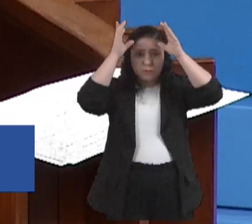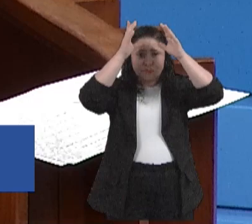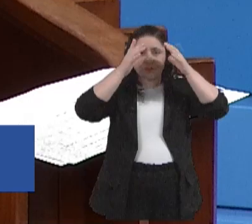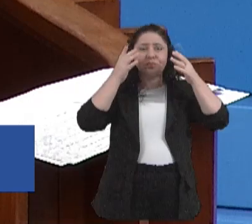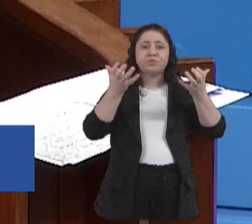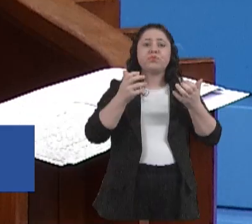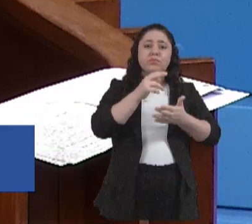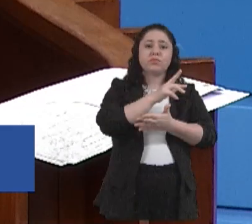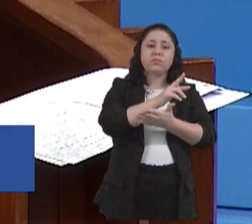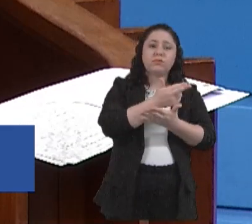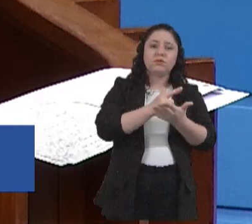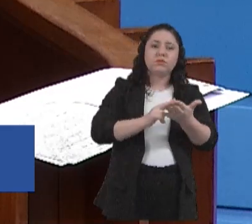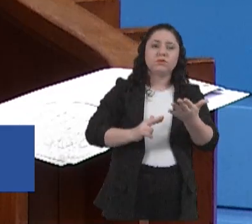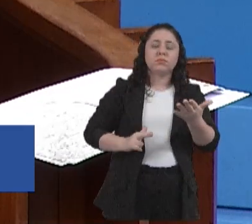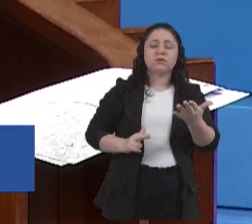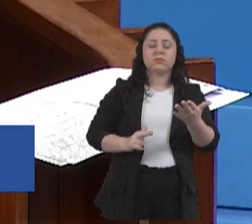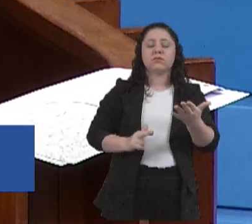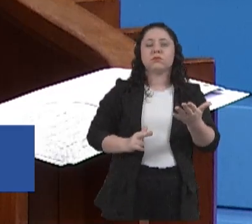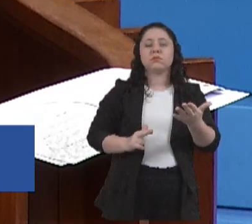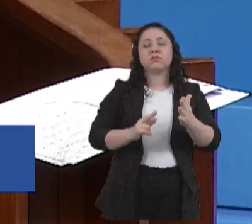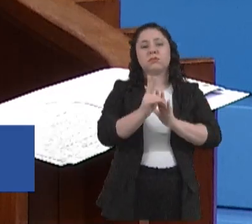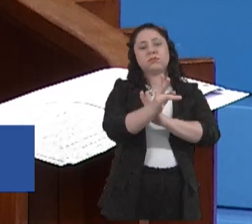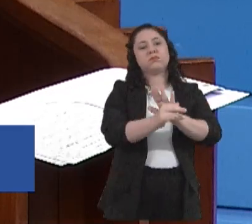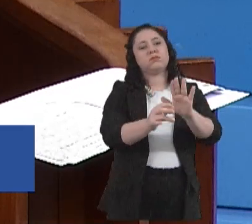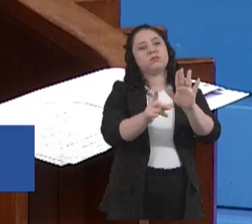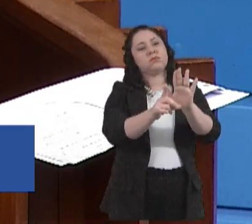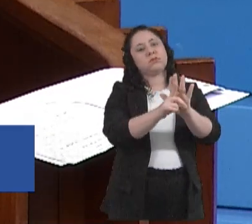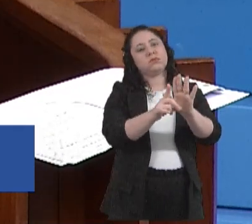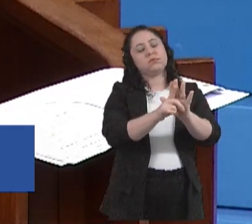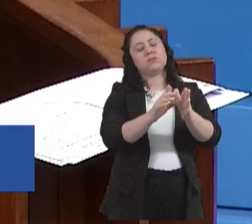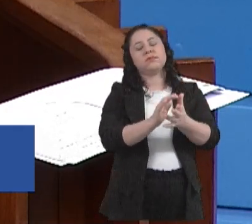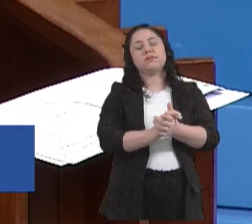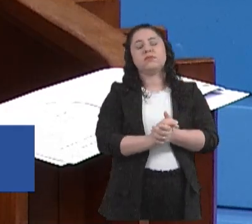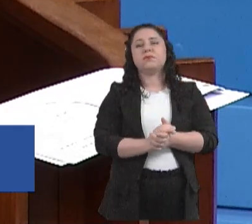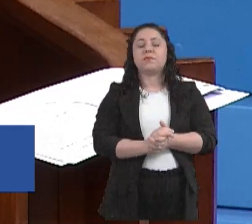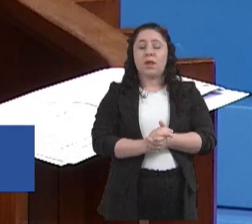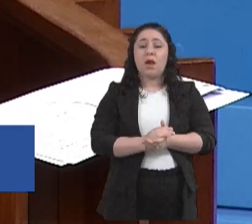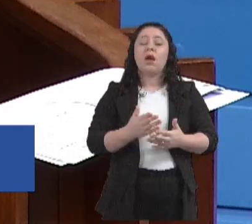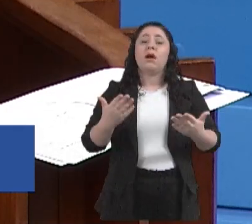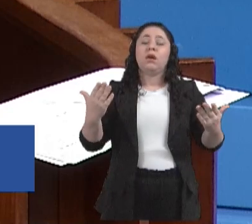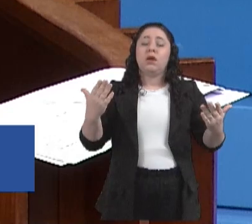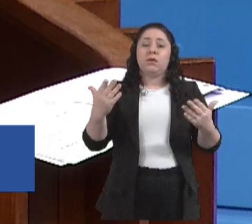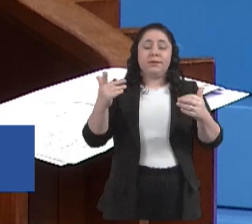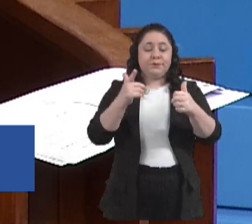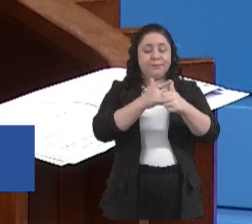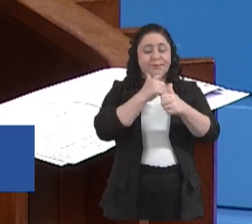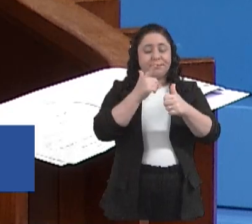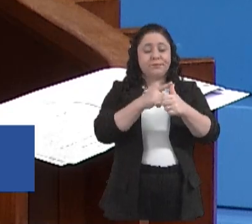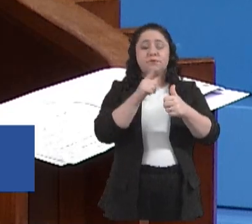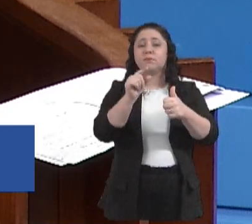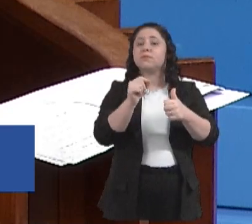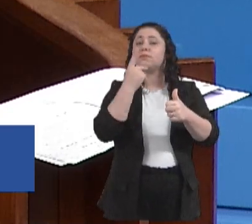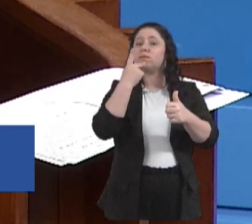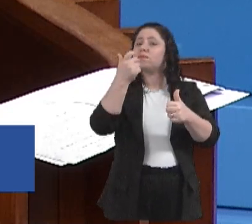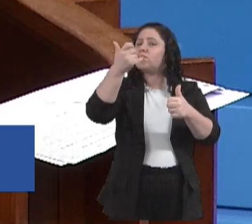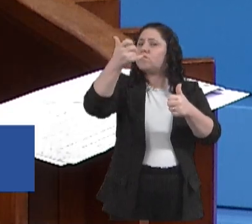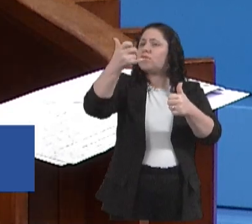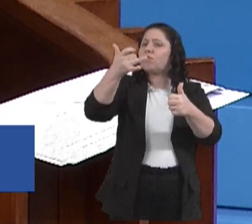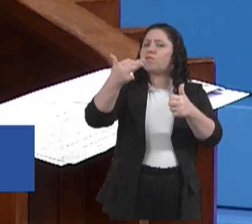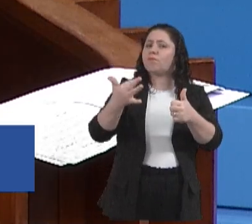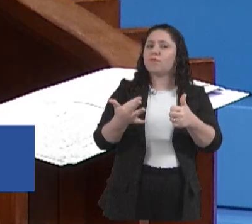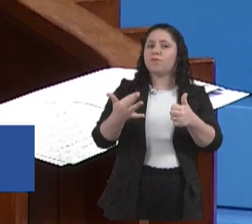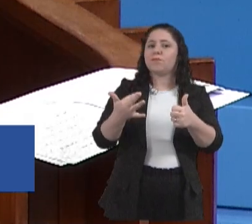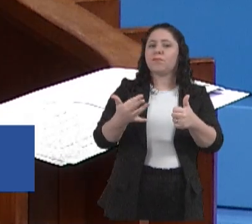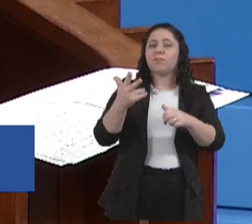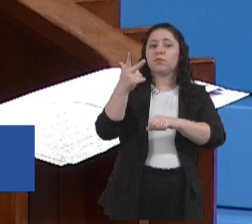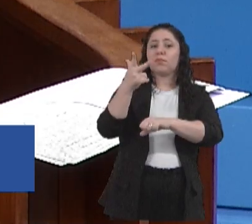queria relatar esse projeto, senhor presidente. Então, vamos lá. Primeiro, falando de